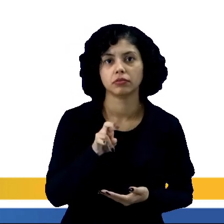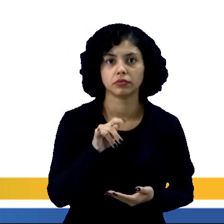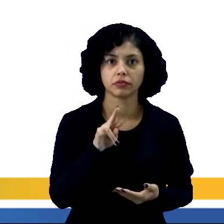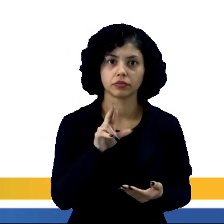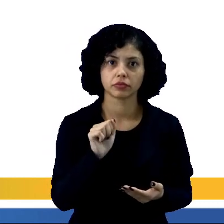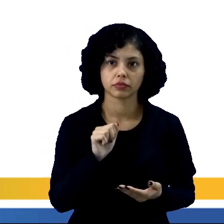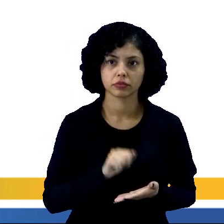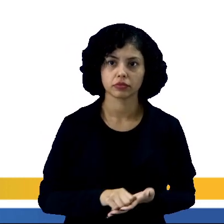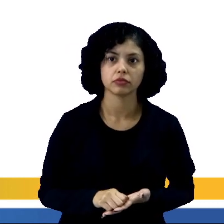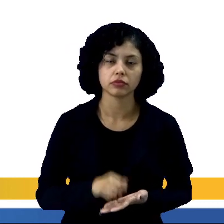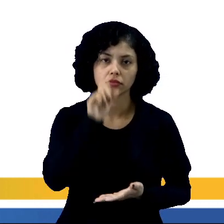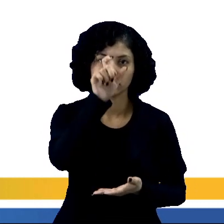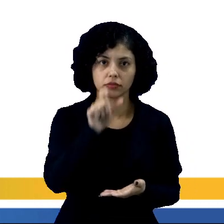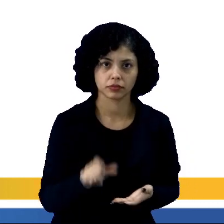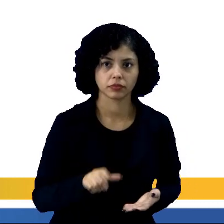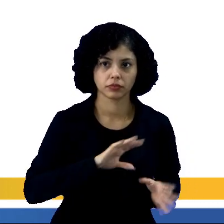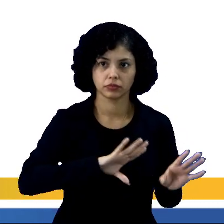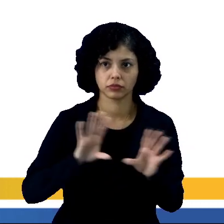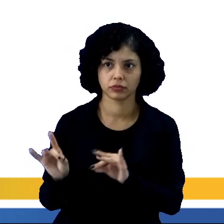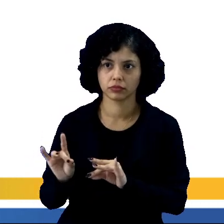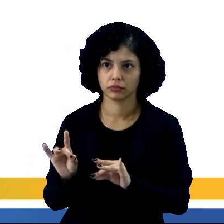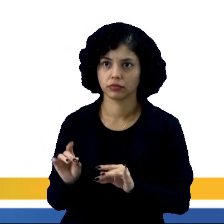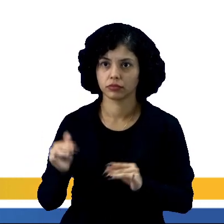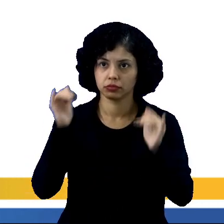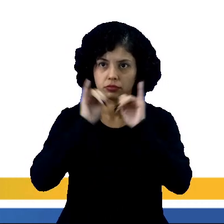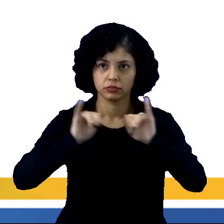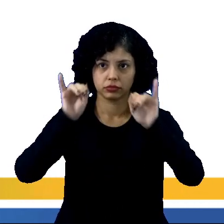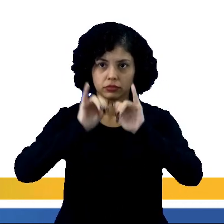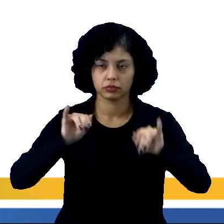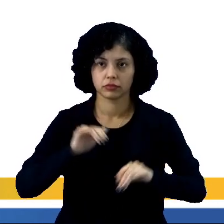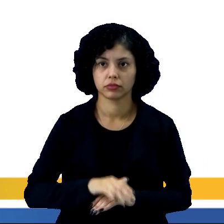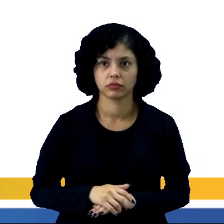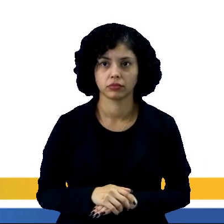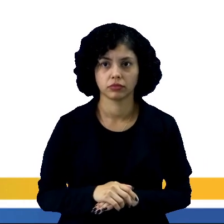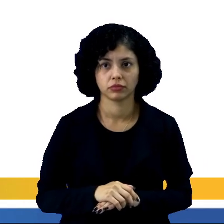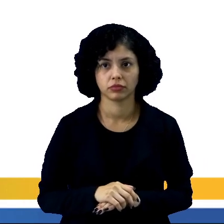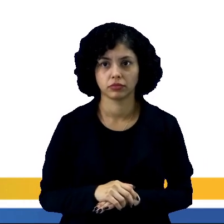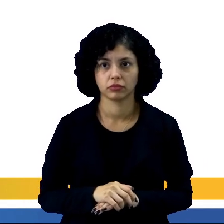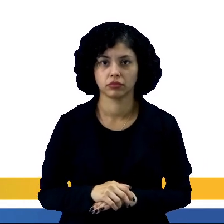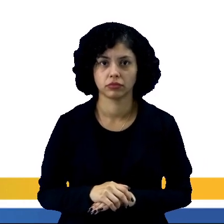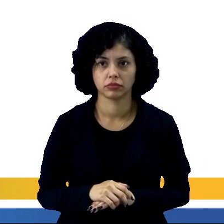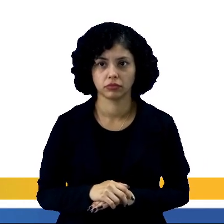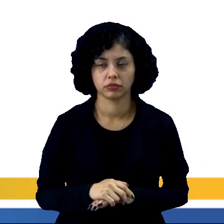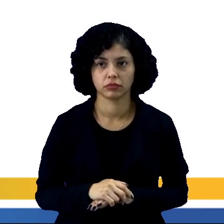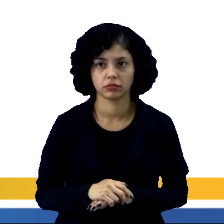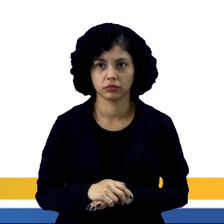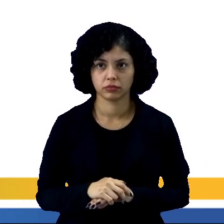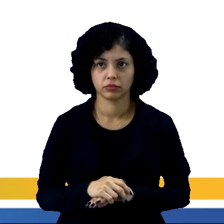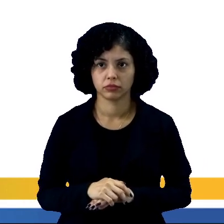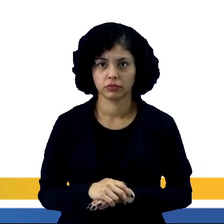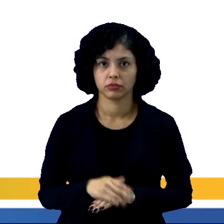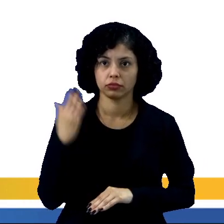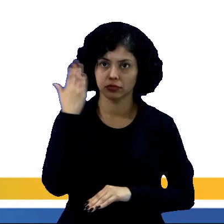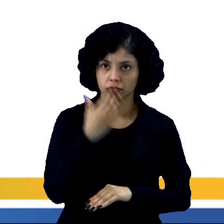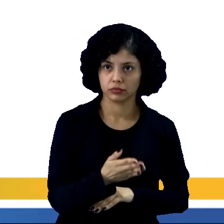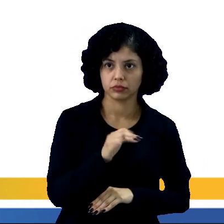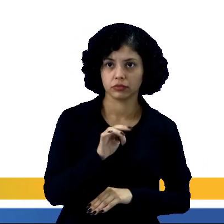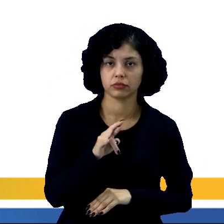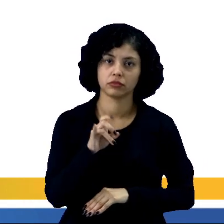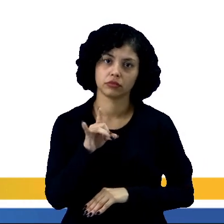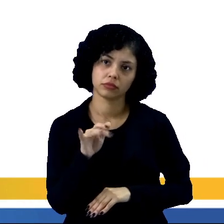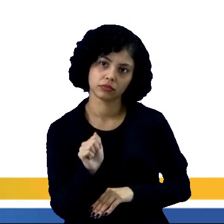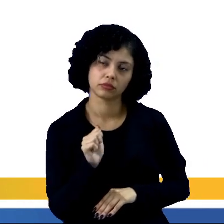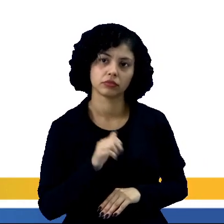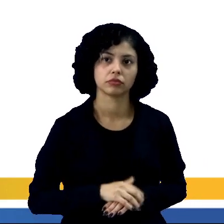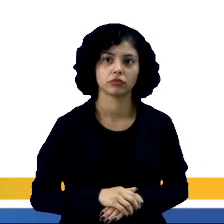vai conceber aquele personagem através dessas informações, tranquilo? Então, a direta e a indireta, né?